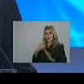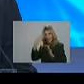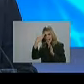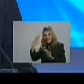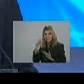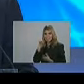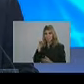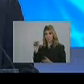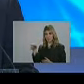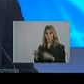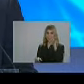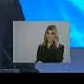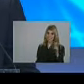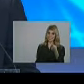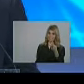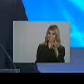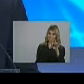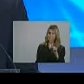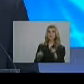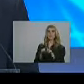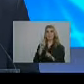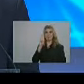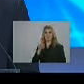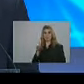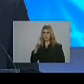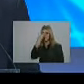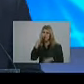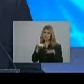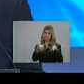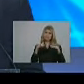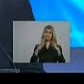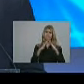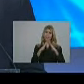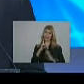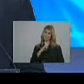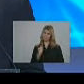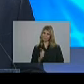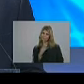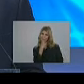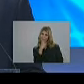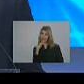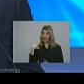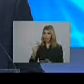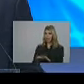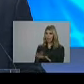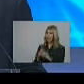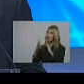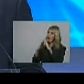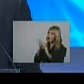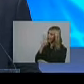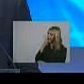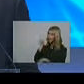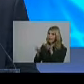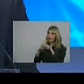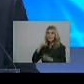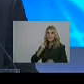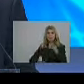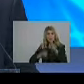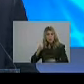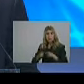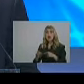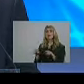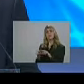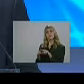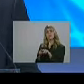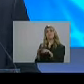você, Sérgio, a Rede Bandeirantes, a todas as pessoas que estão em casa, agradecer por estar até essa hora nos assistindo aqui, um debate de ideias, e dizer